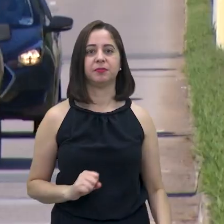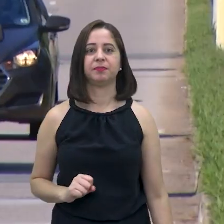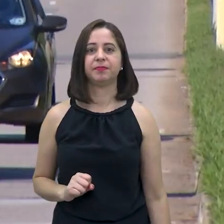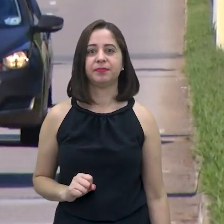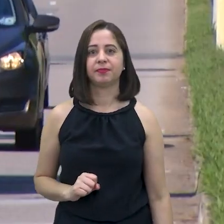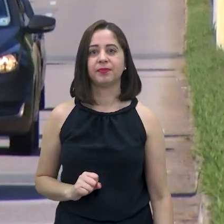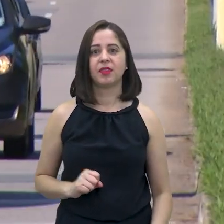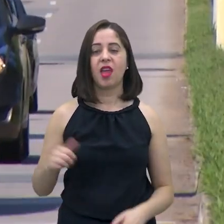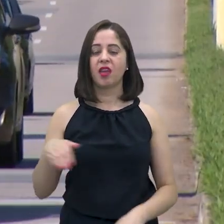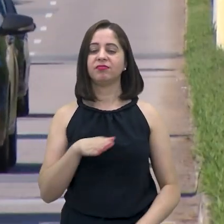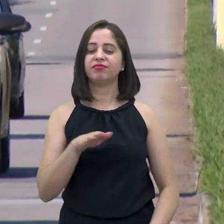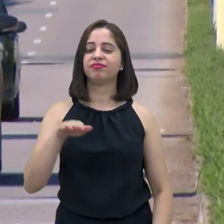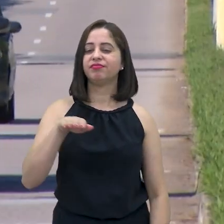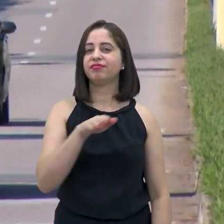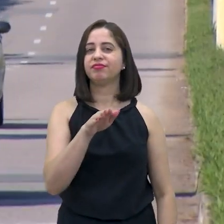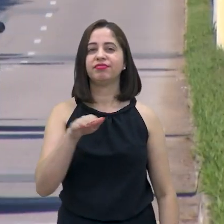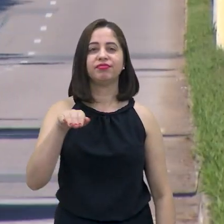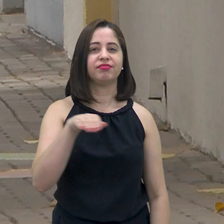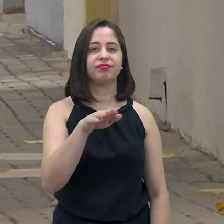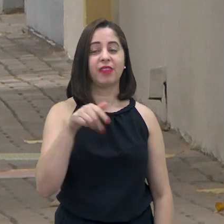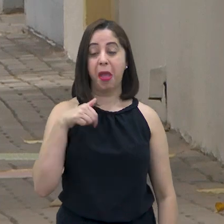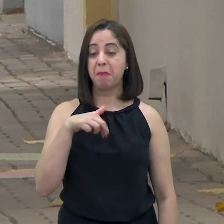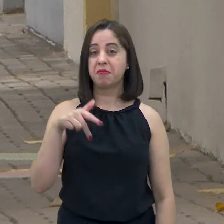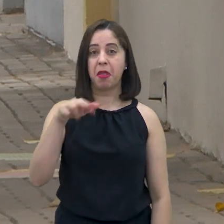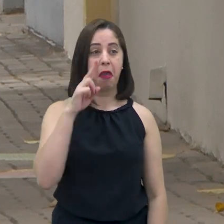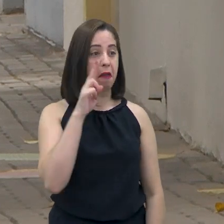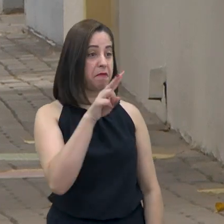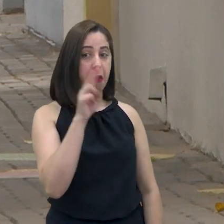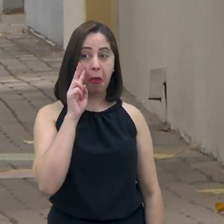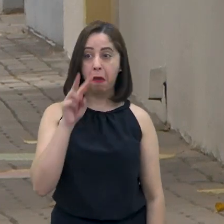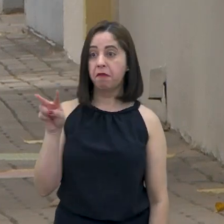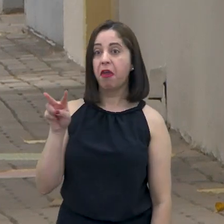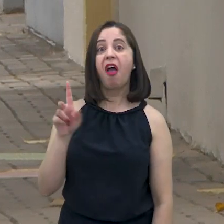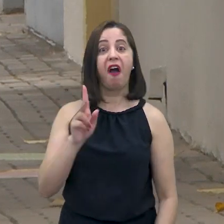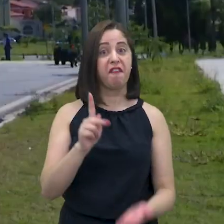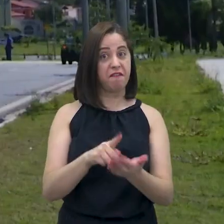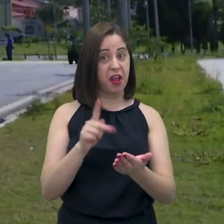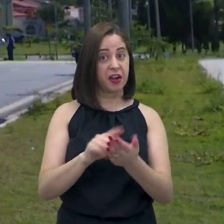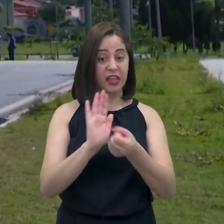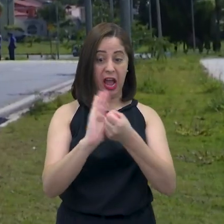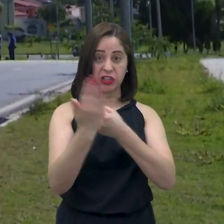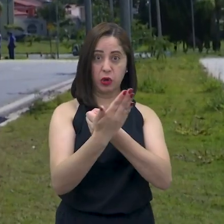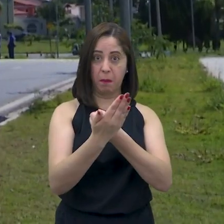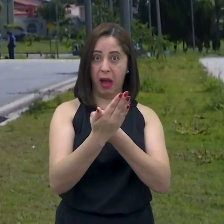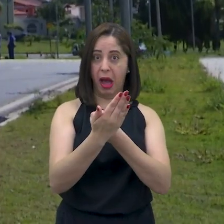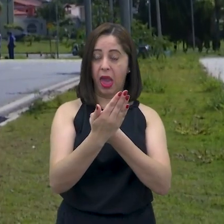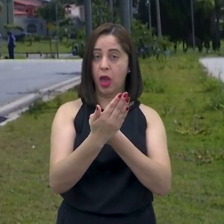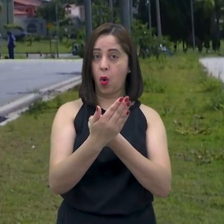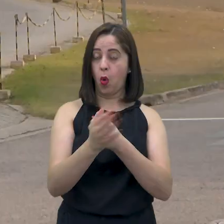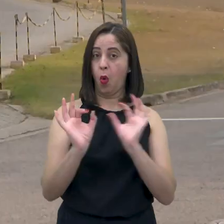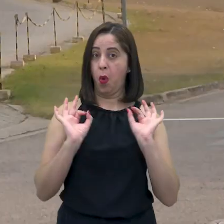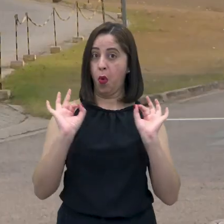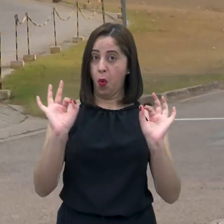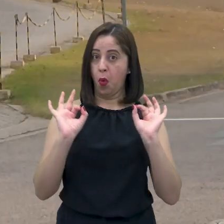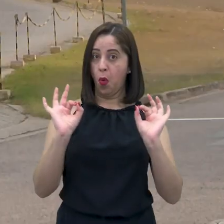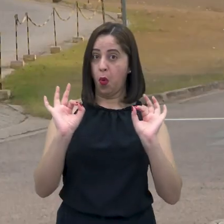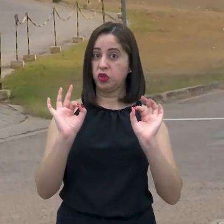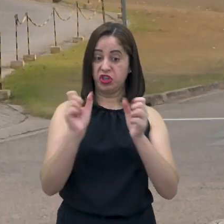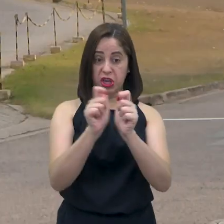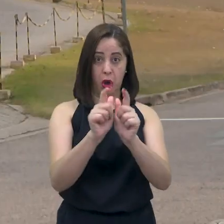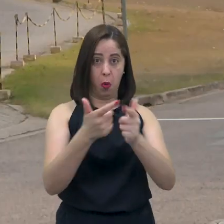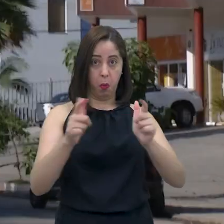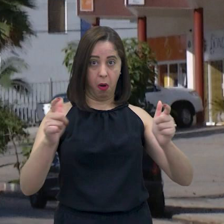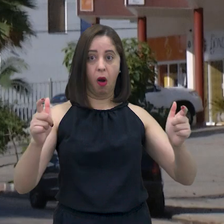r e quem passa pelo bairro diariamente confirma o desenvolvimento do local um bairro de destaque que nasceu com um projeto